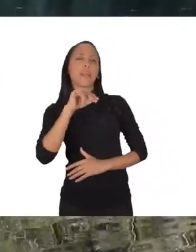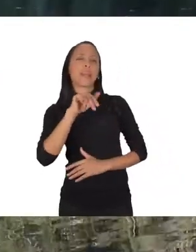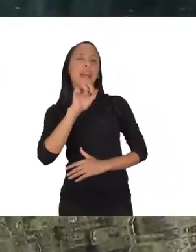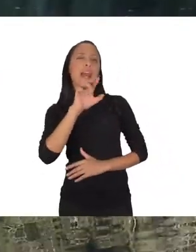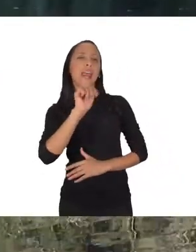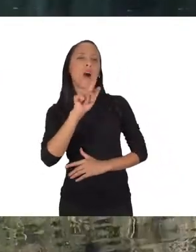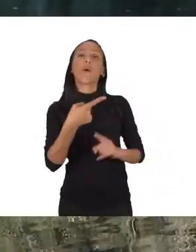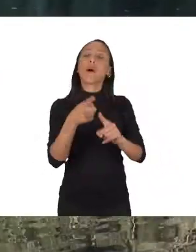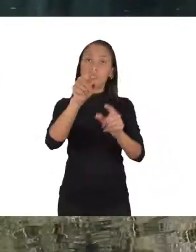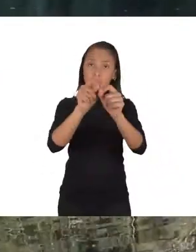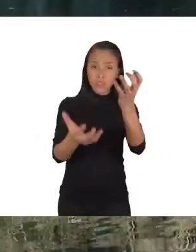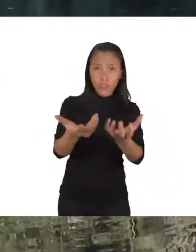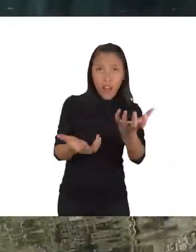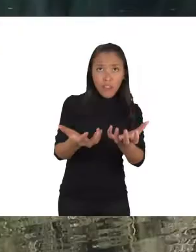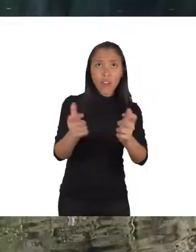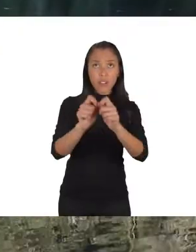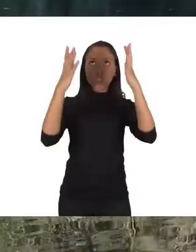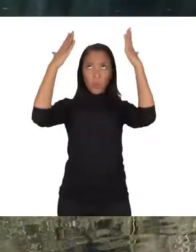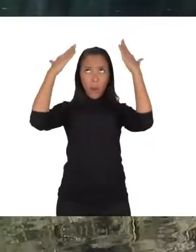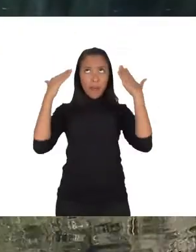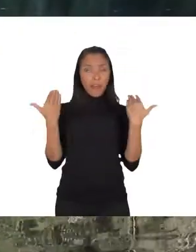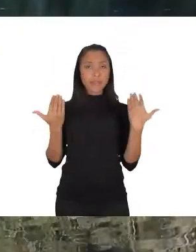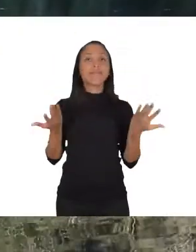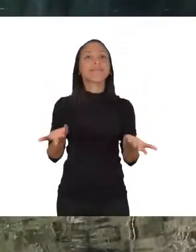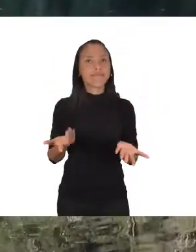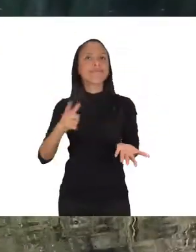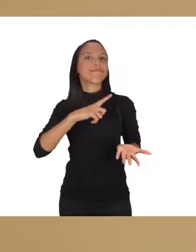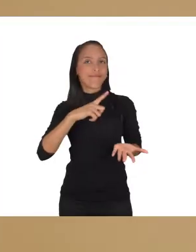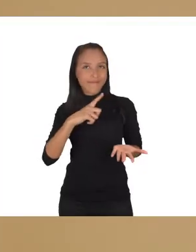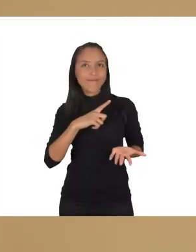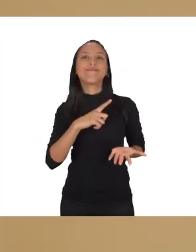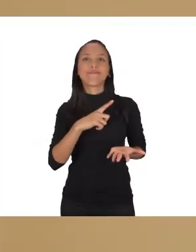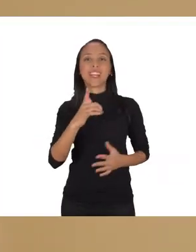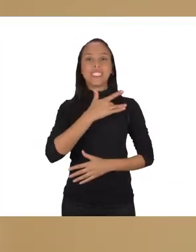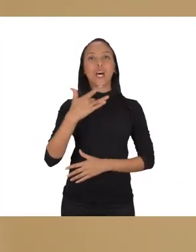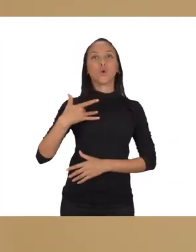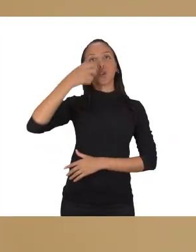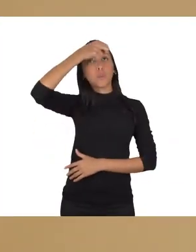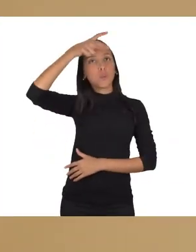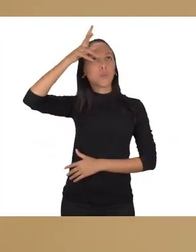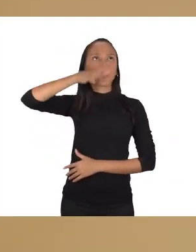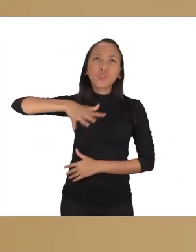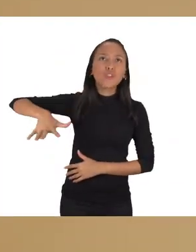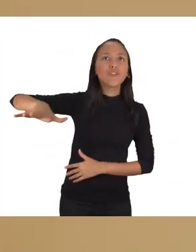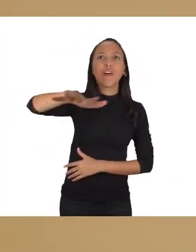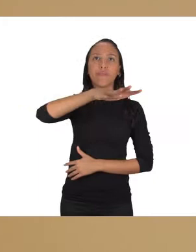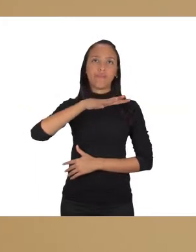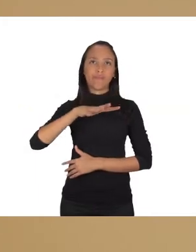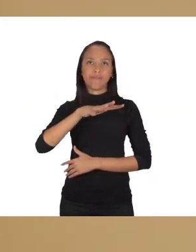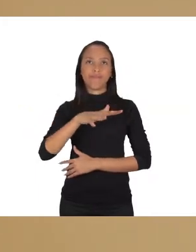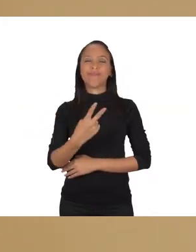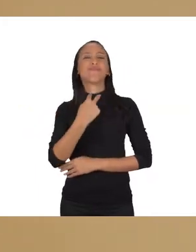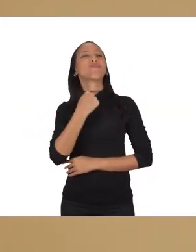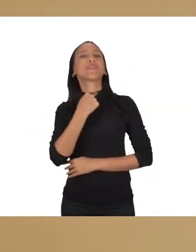que cozinhar e eles têm que tomar banho. Então, aí nós estamos na esfera da saúde pública. Né? Então, não tem